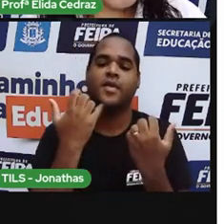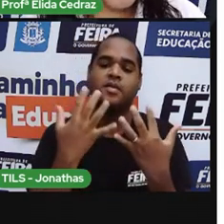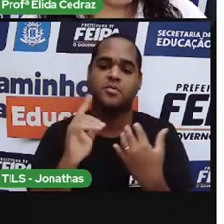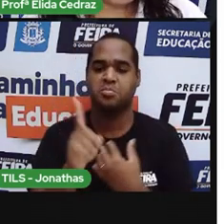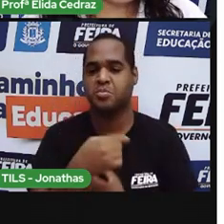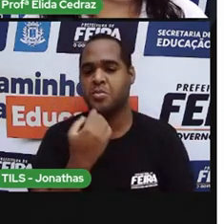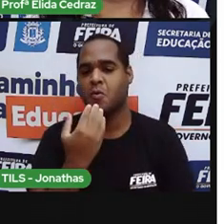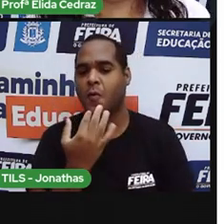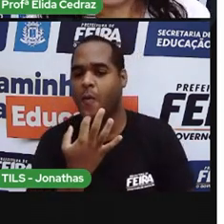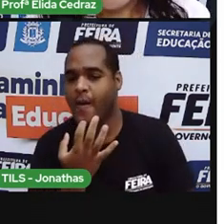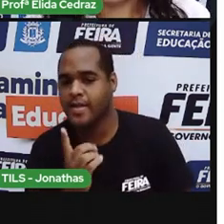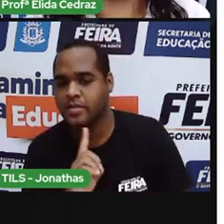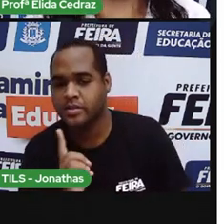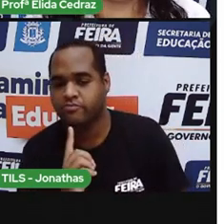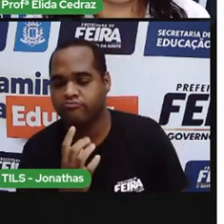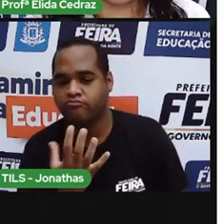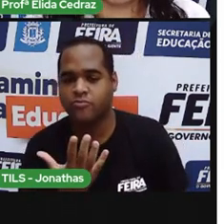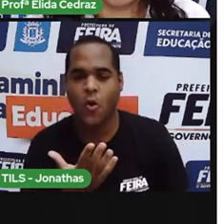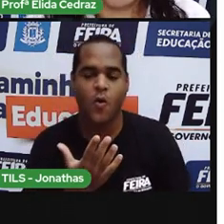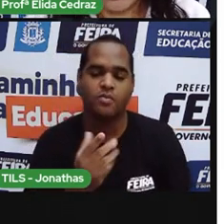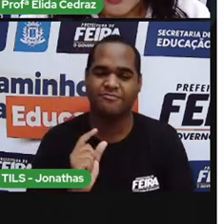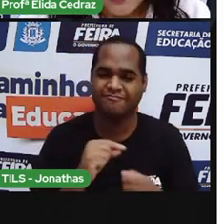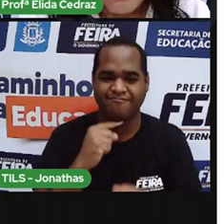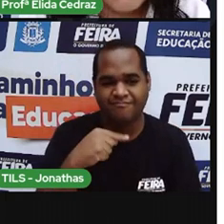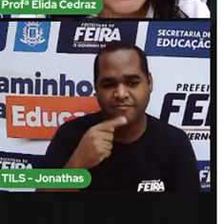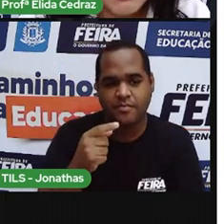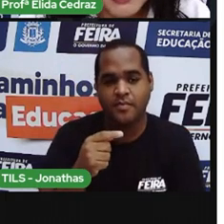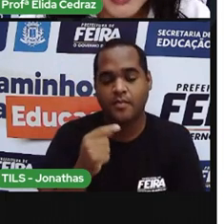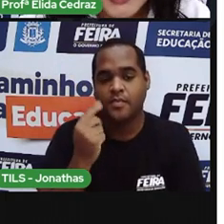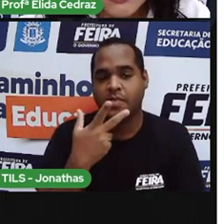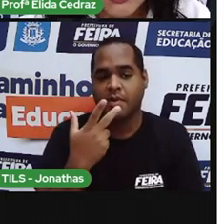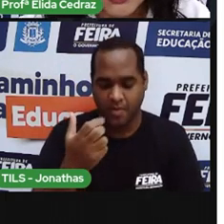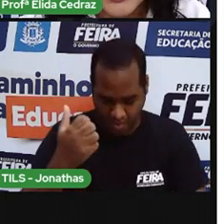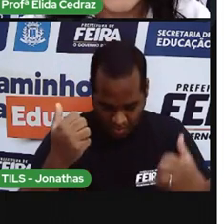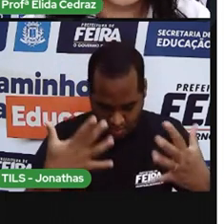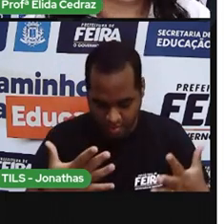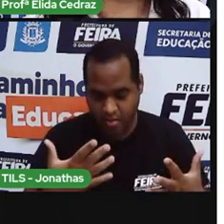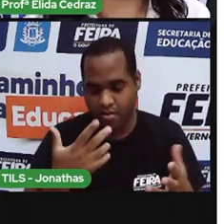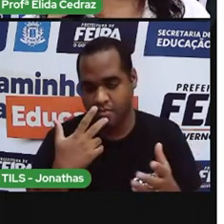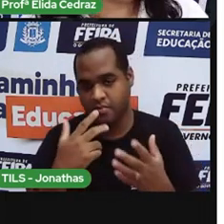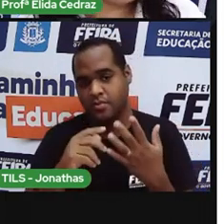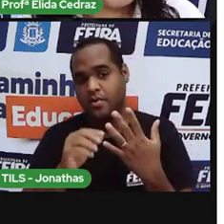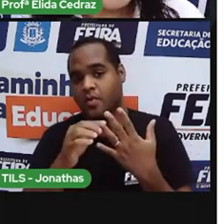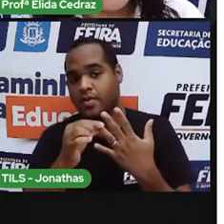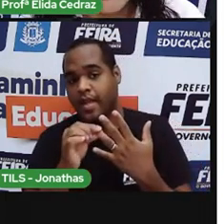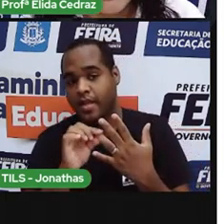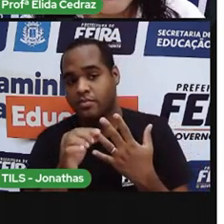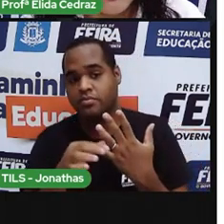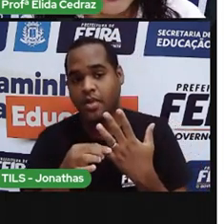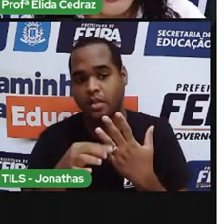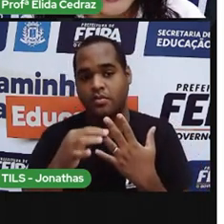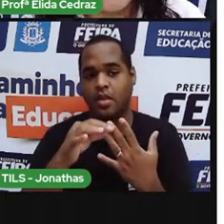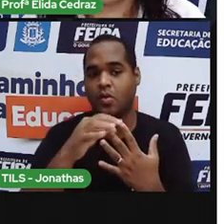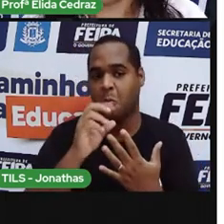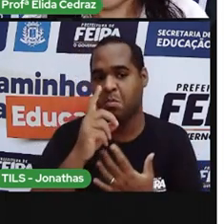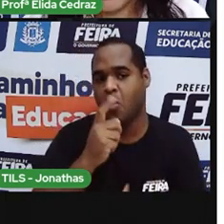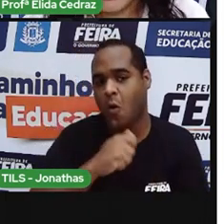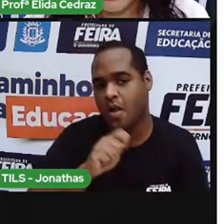não consegue fazer, faz como a Pró falou. Faz a marcação com o dedinho, um palito de